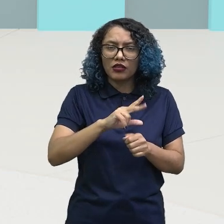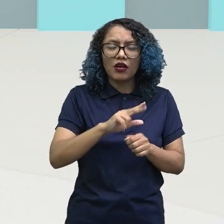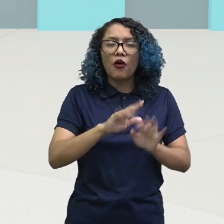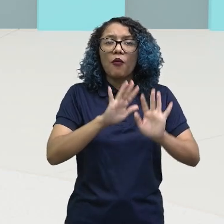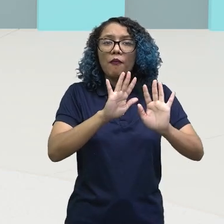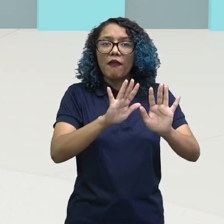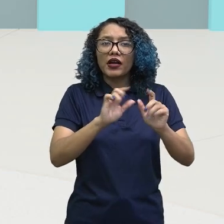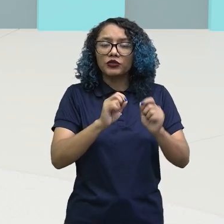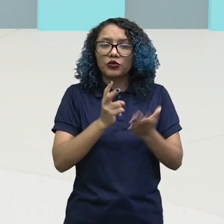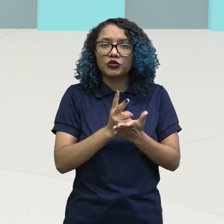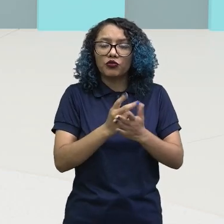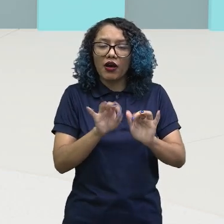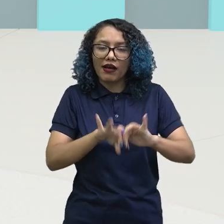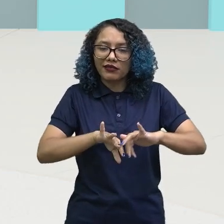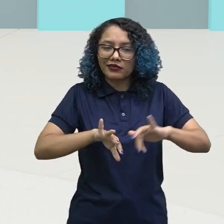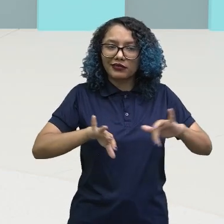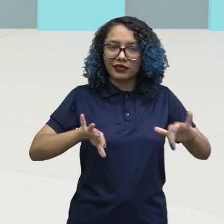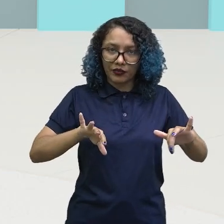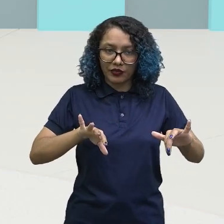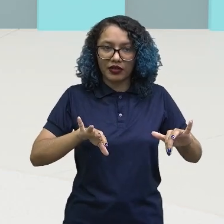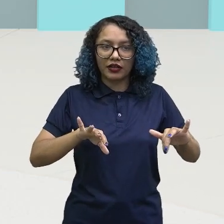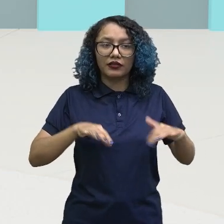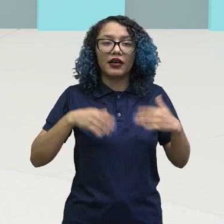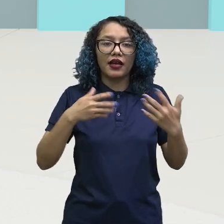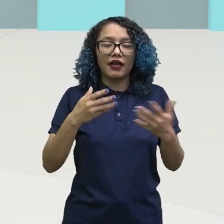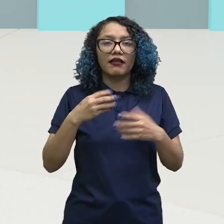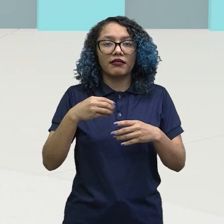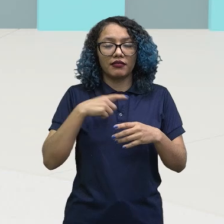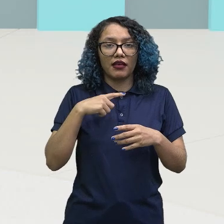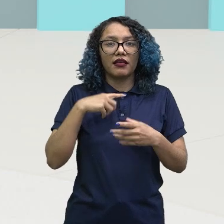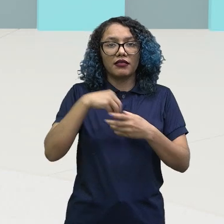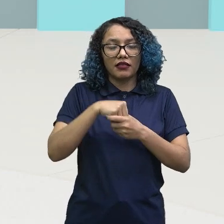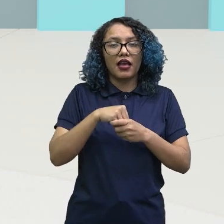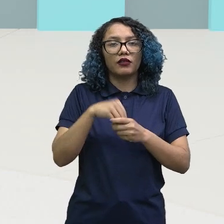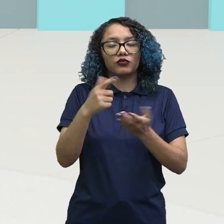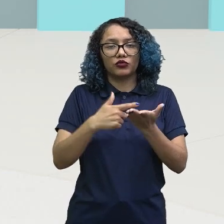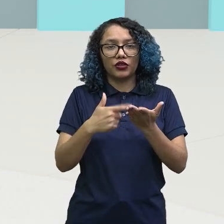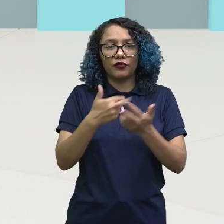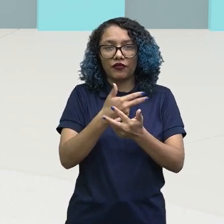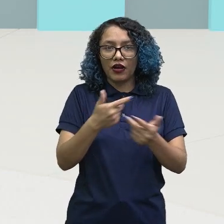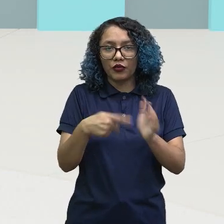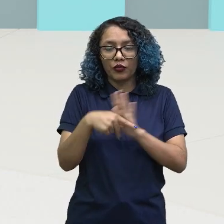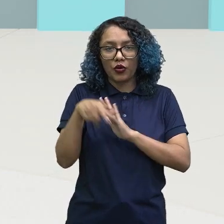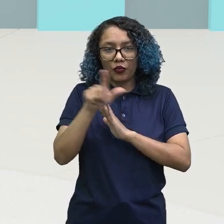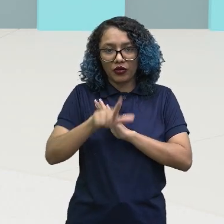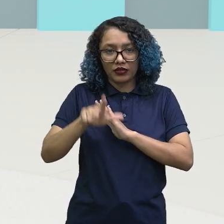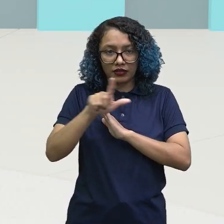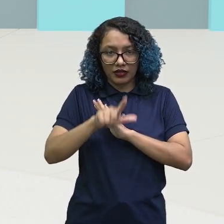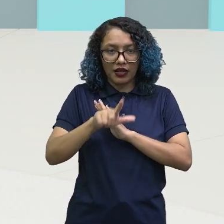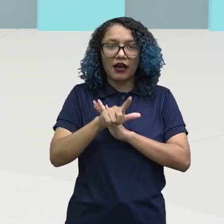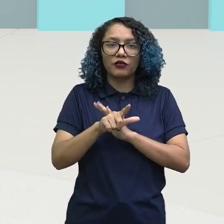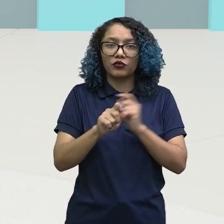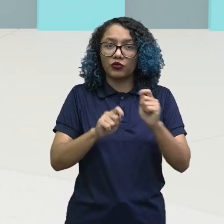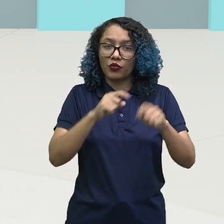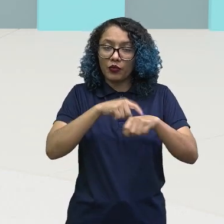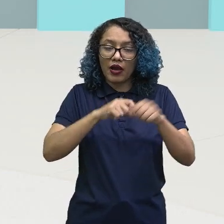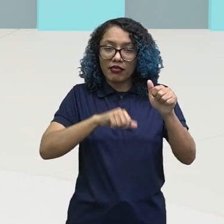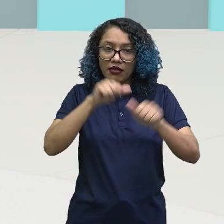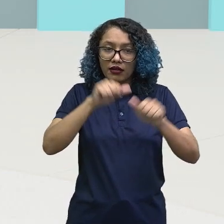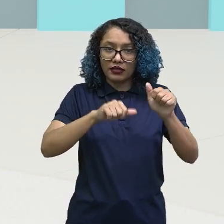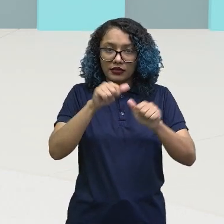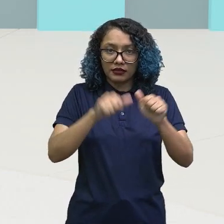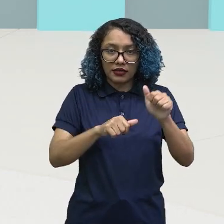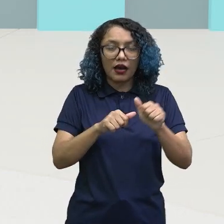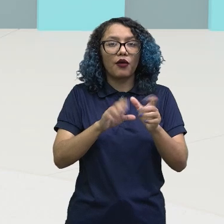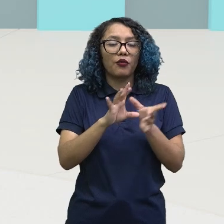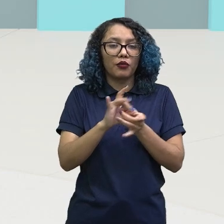que as obras literárias vão trazer na hora em que estão analisando essa realidade. Então, um pensamento determinista aí. Nós vamos ter